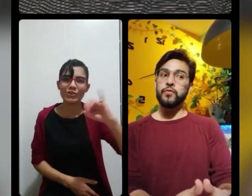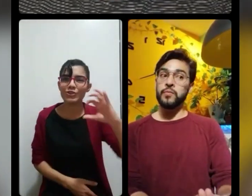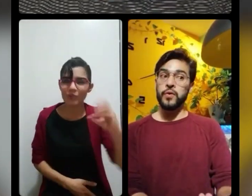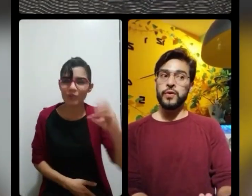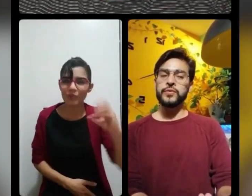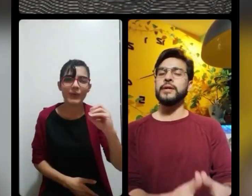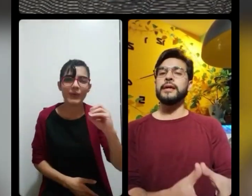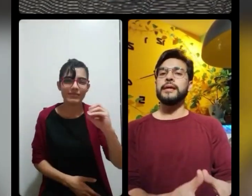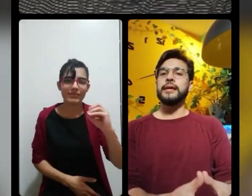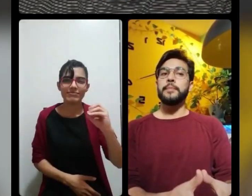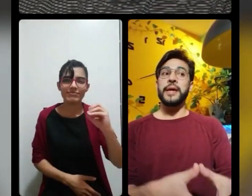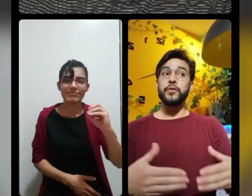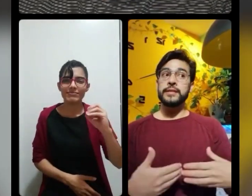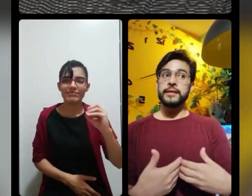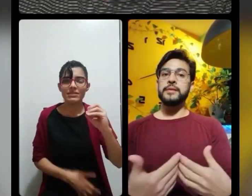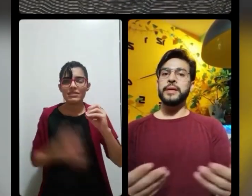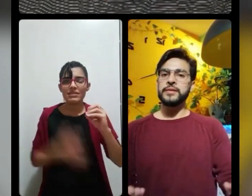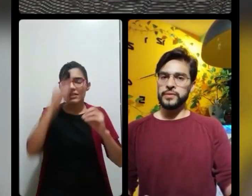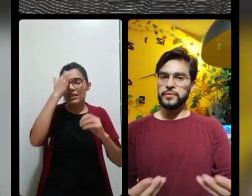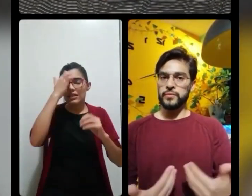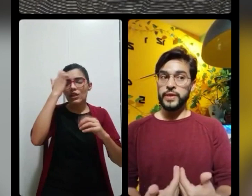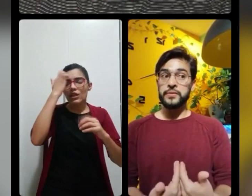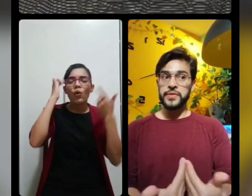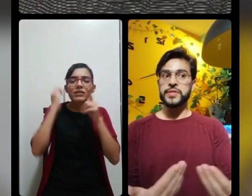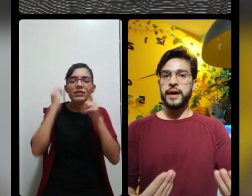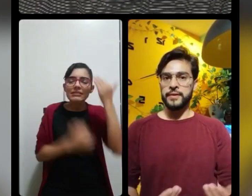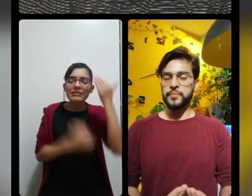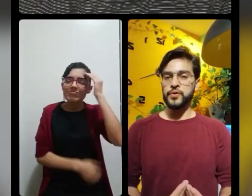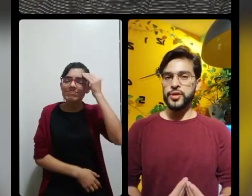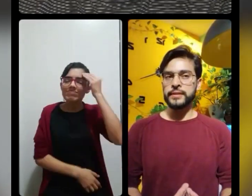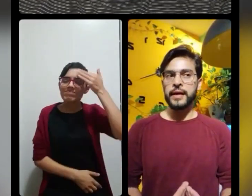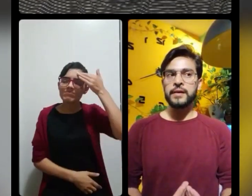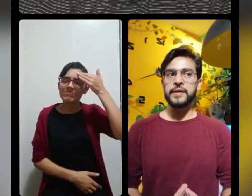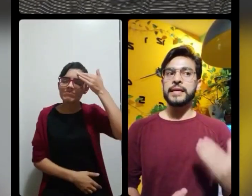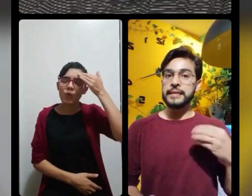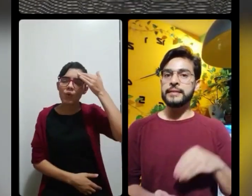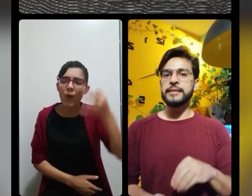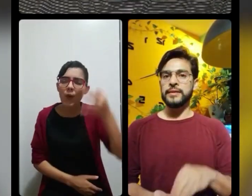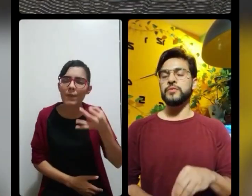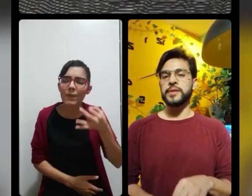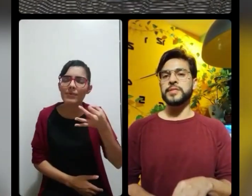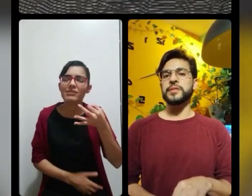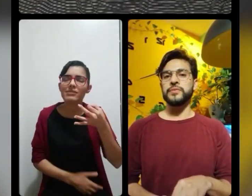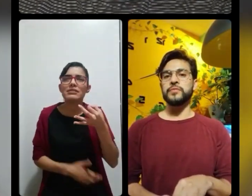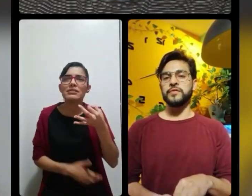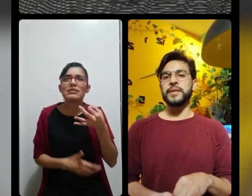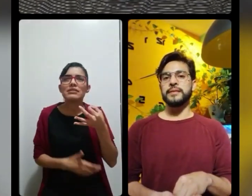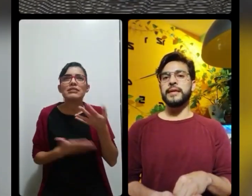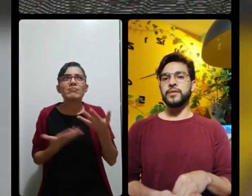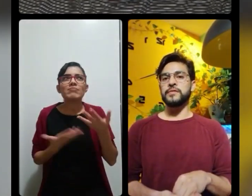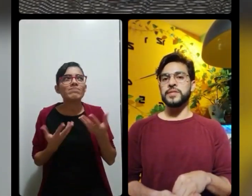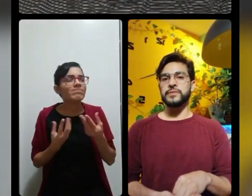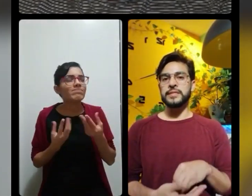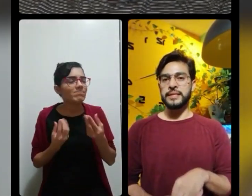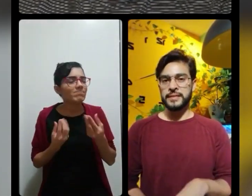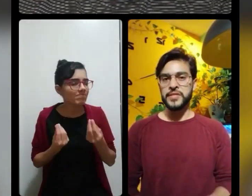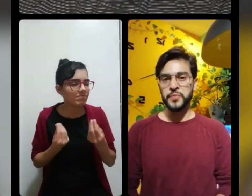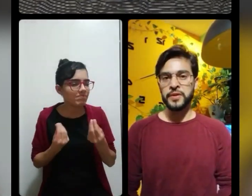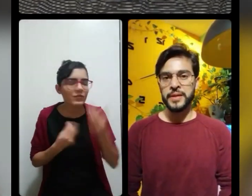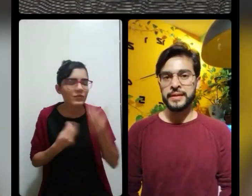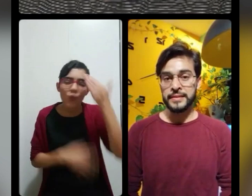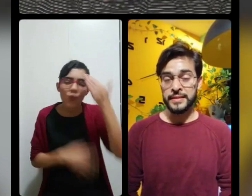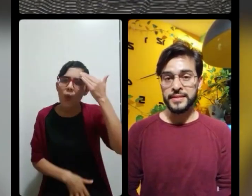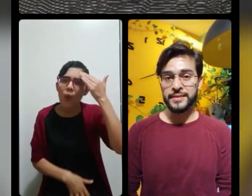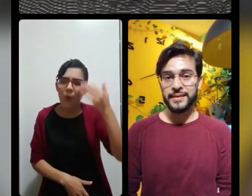perceber que, de algum modo, pelo entendimento que o ensaio projetava, ele tinha compreensão do movimento de renovação das